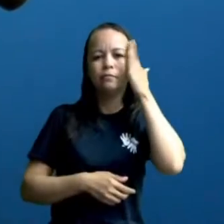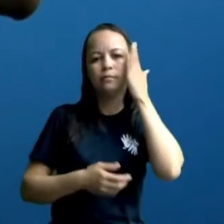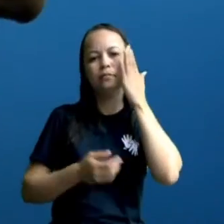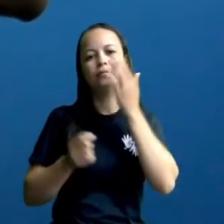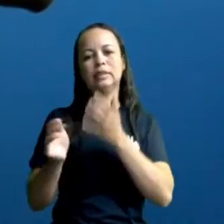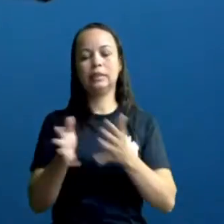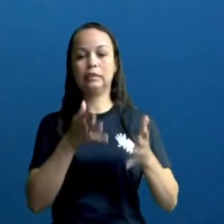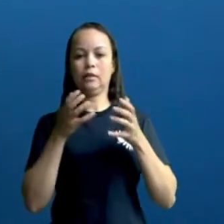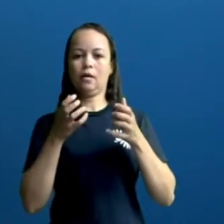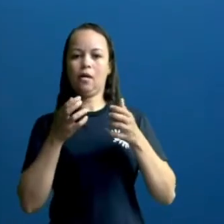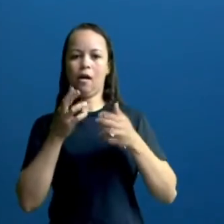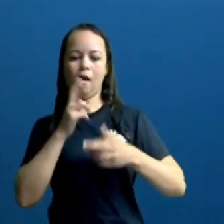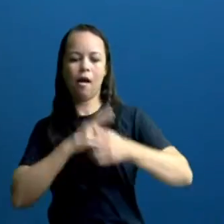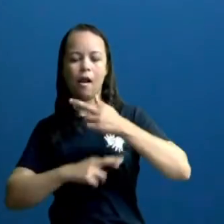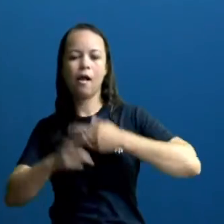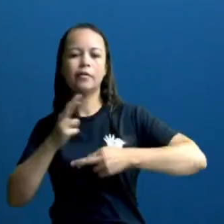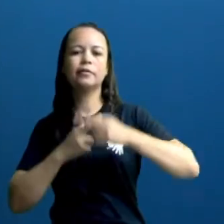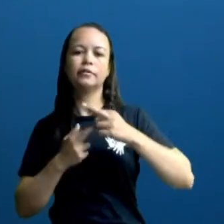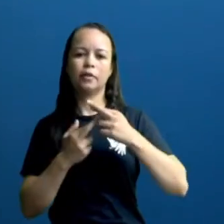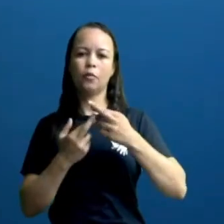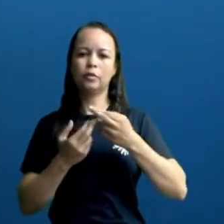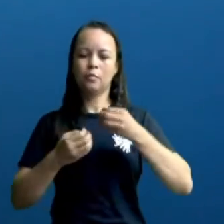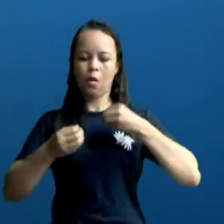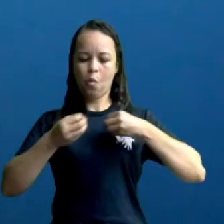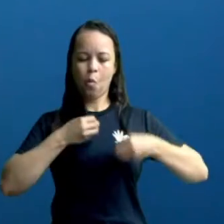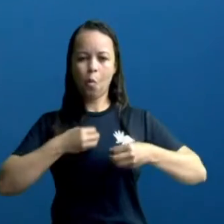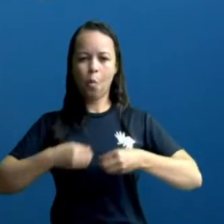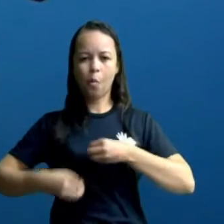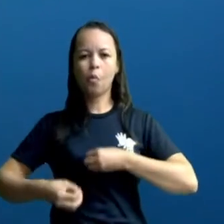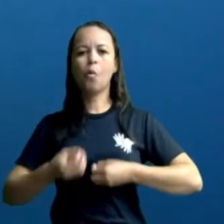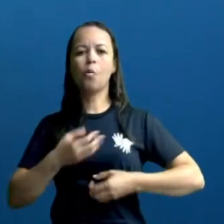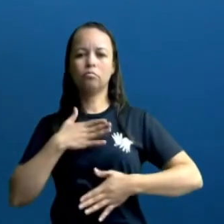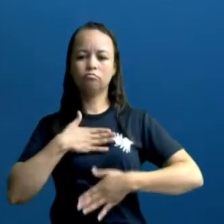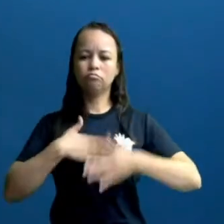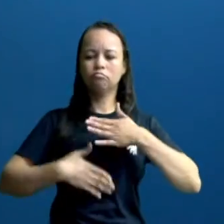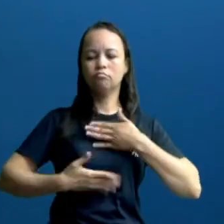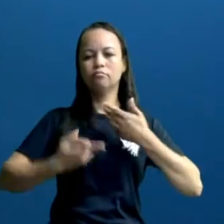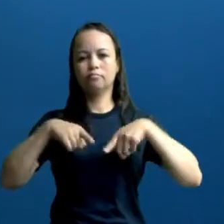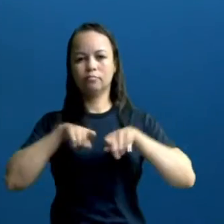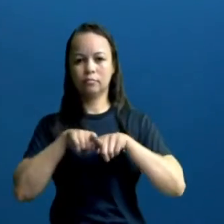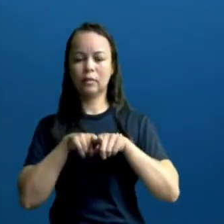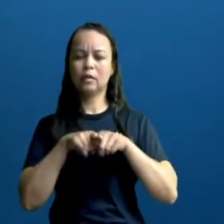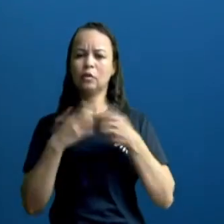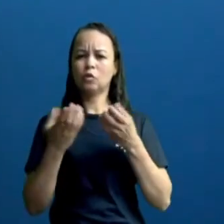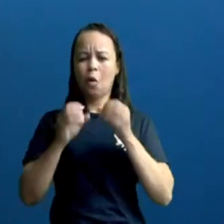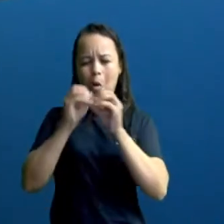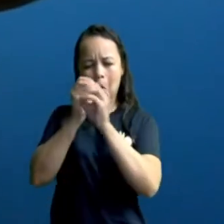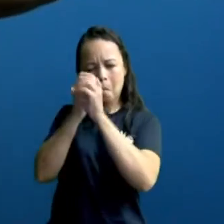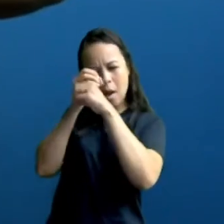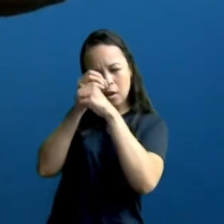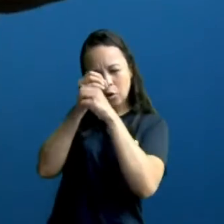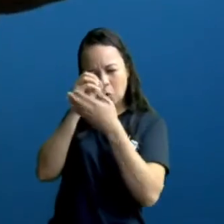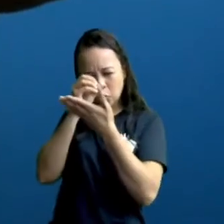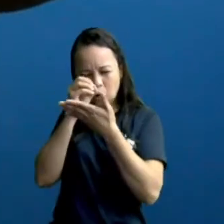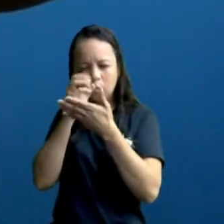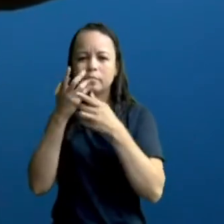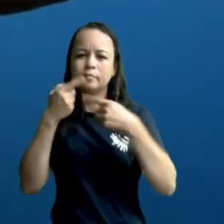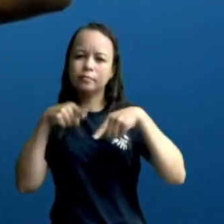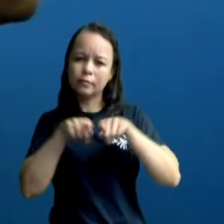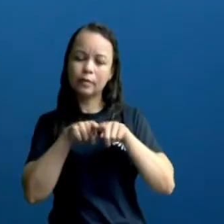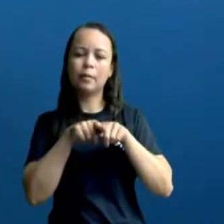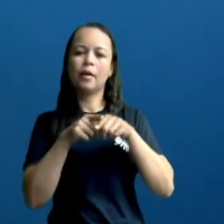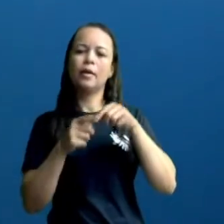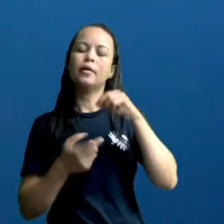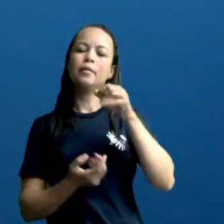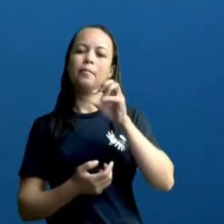uma relação íntima com outros sistemas. Mas, acima de tudo, entender de forma não só macroscópica, mas de forma também microscópica.